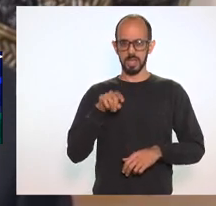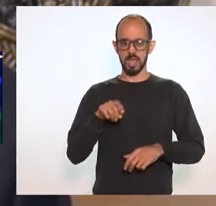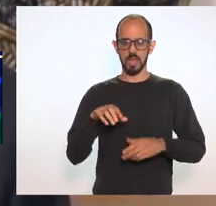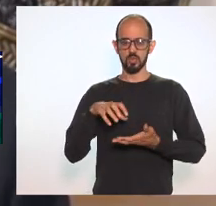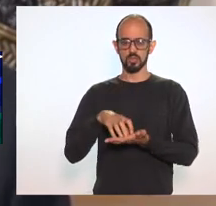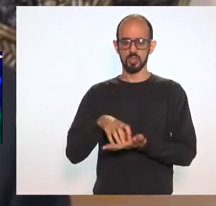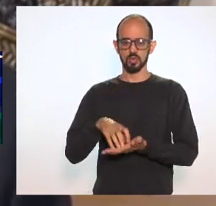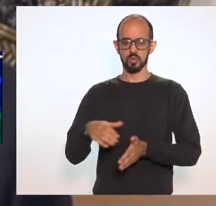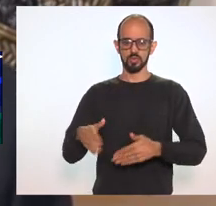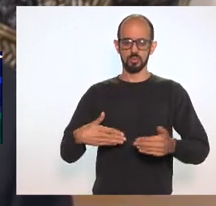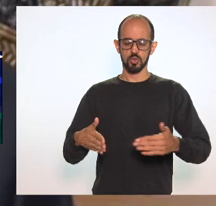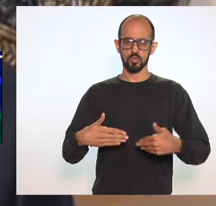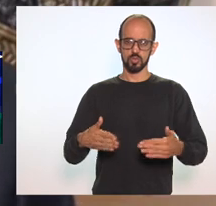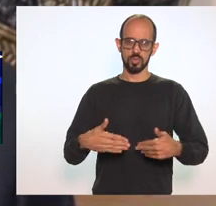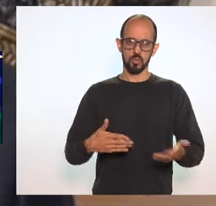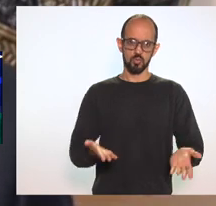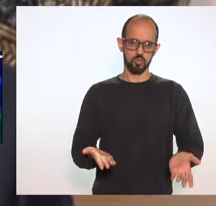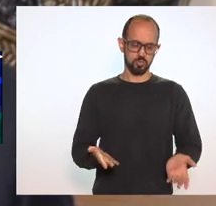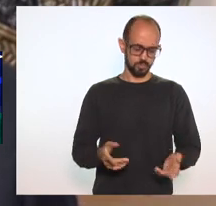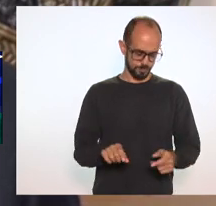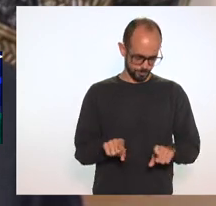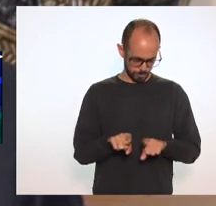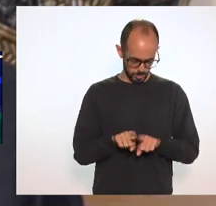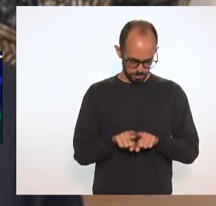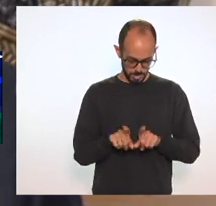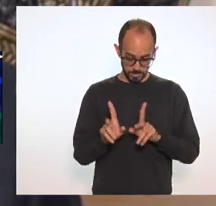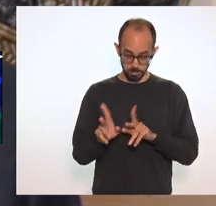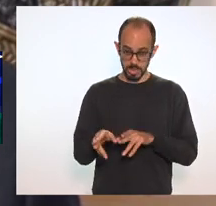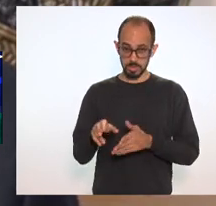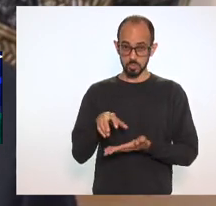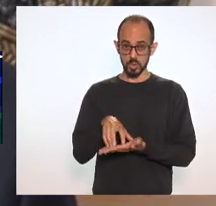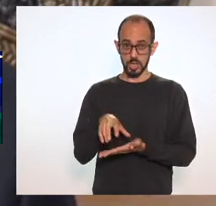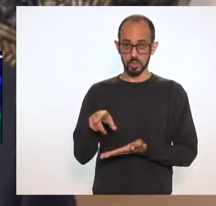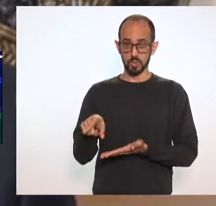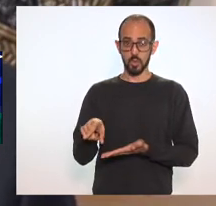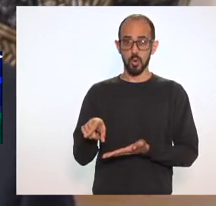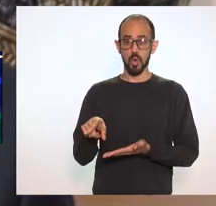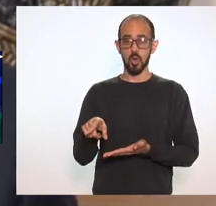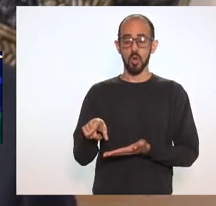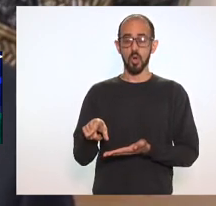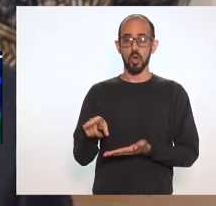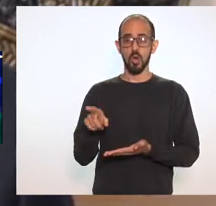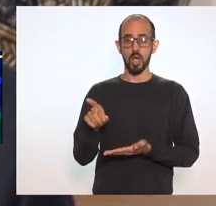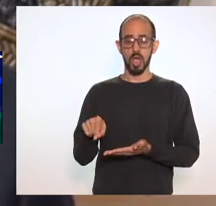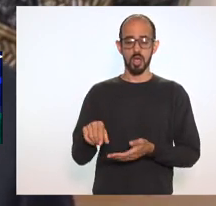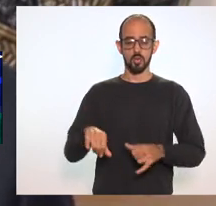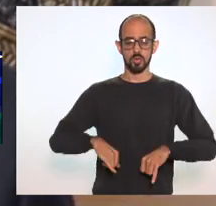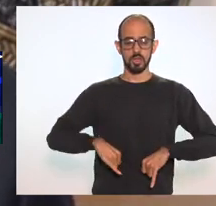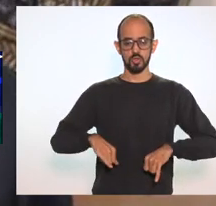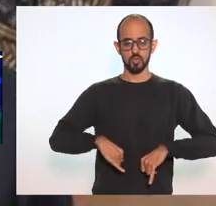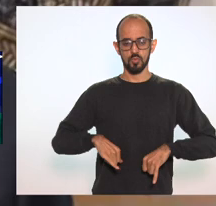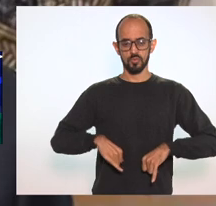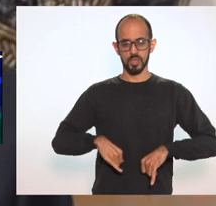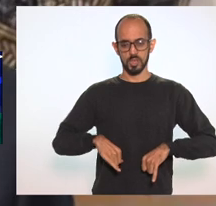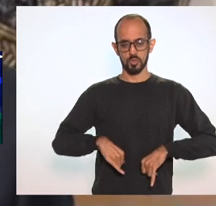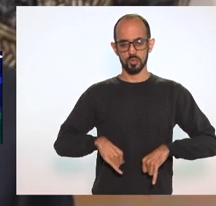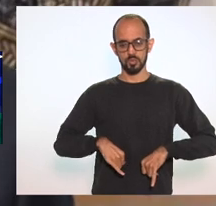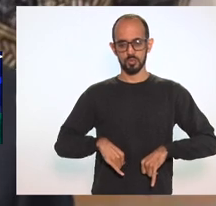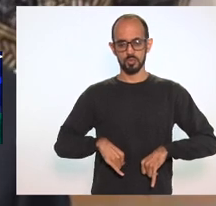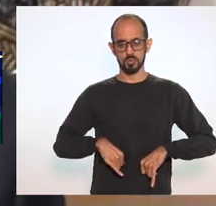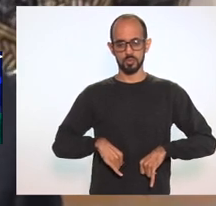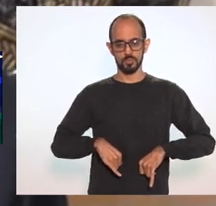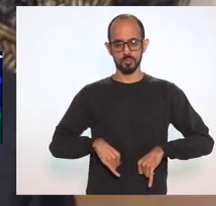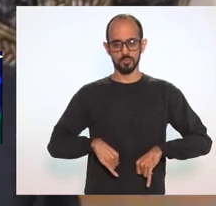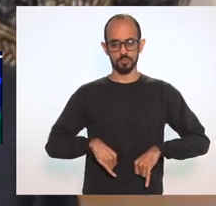produtivo e e aliás esse mesmo setor que tem sofrendo muito com isso todo